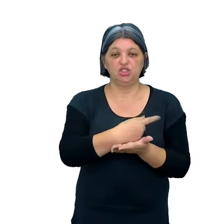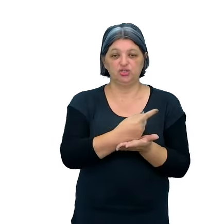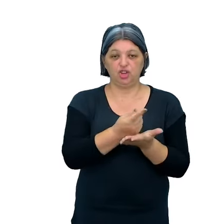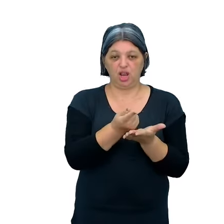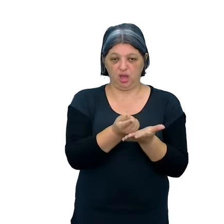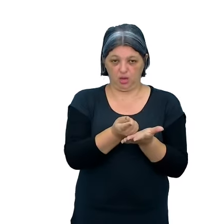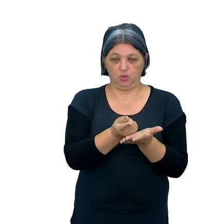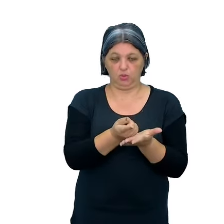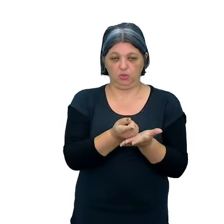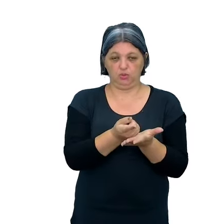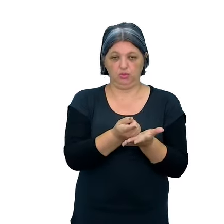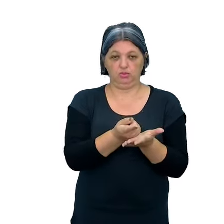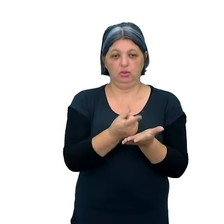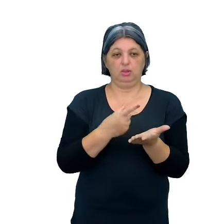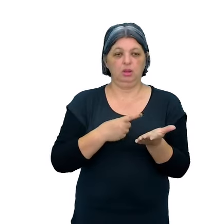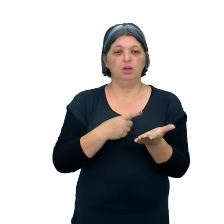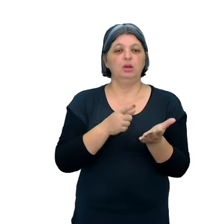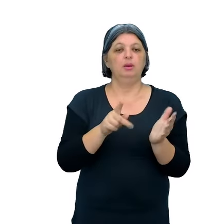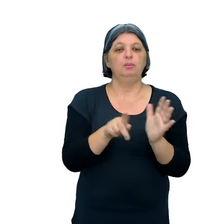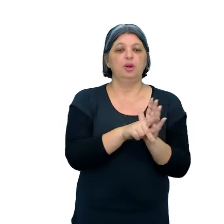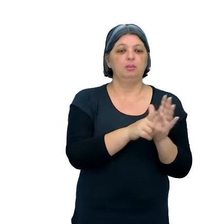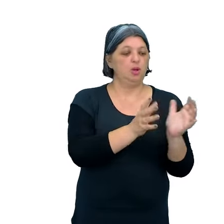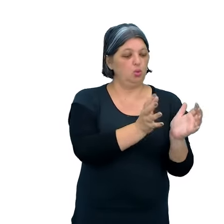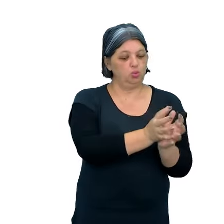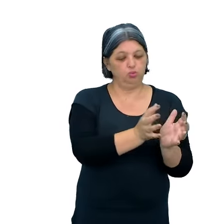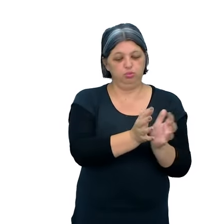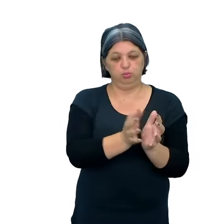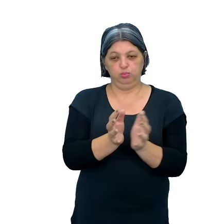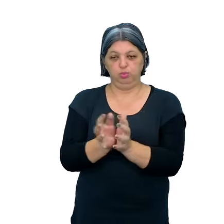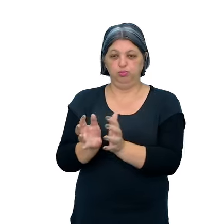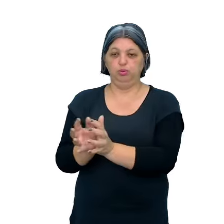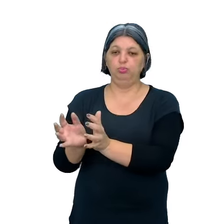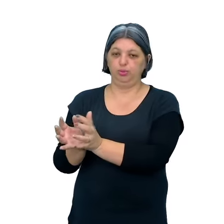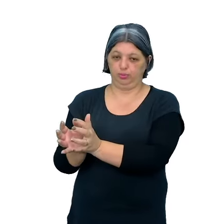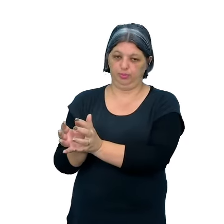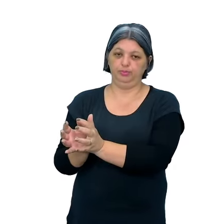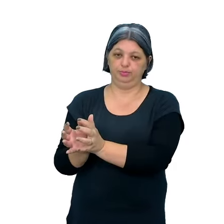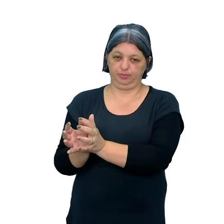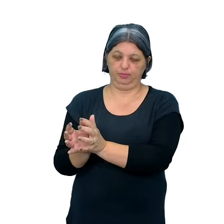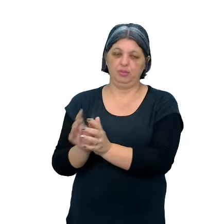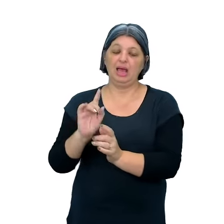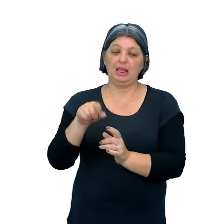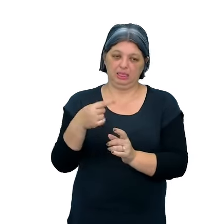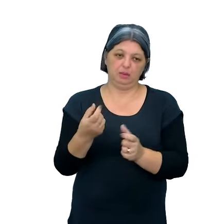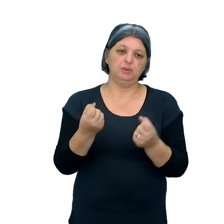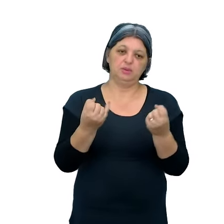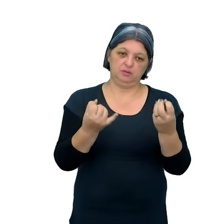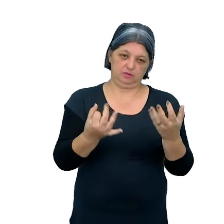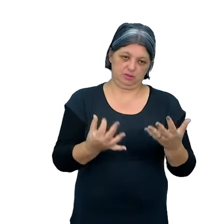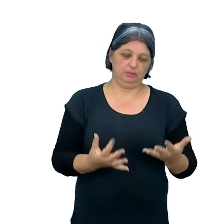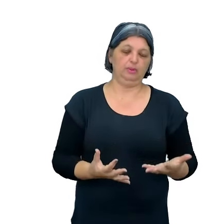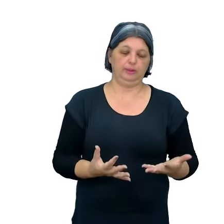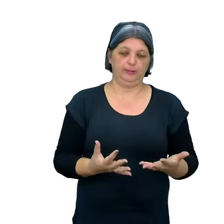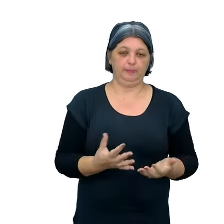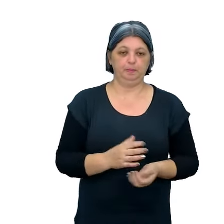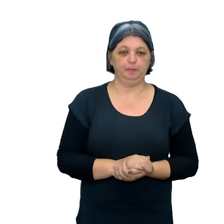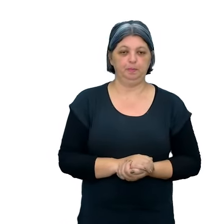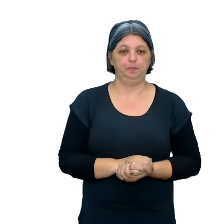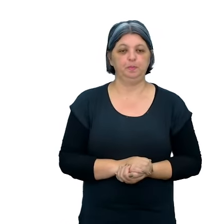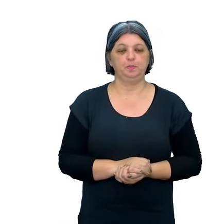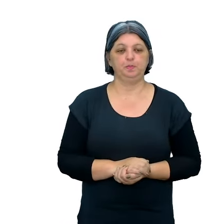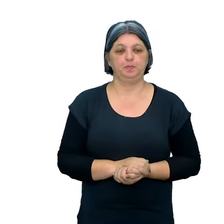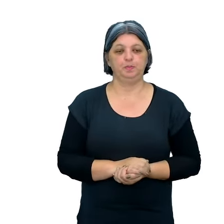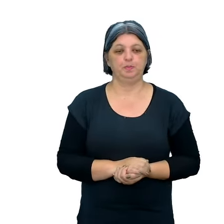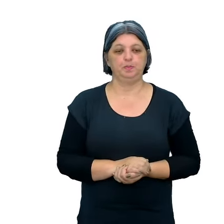são agrupados, né, de uma certa maneira, eles são agrupados, e que já eu vou ler o quadro aqui, tá bom? Antes vou